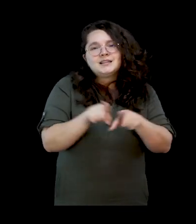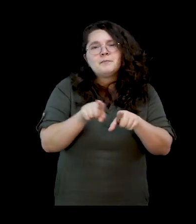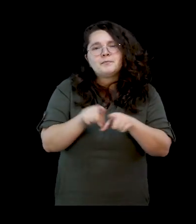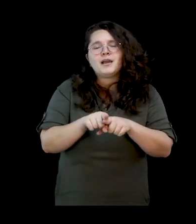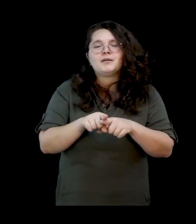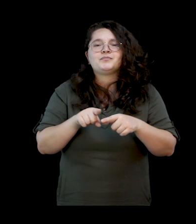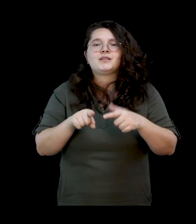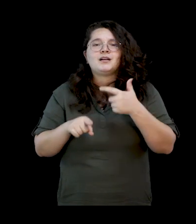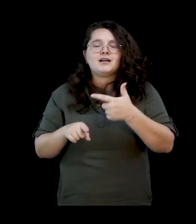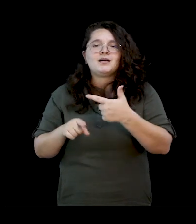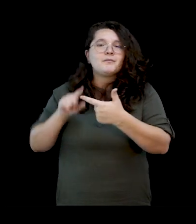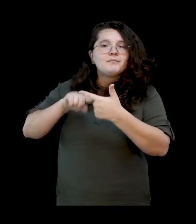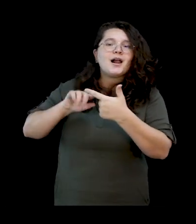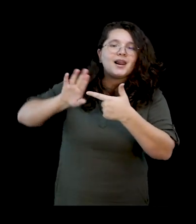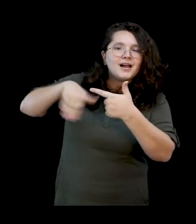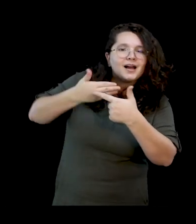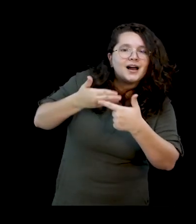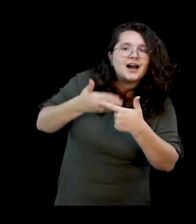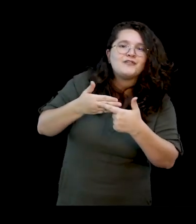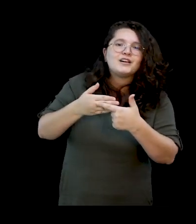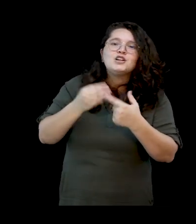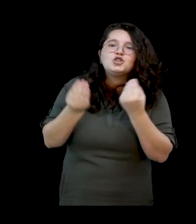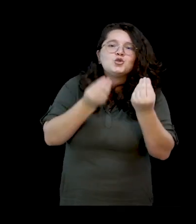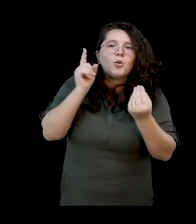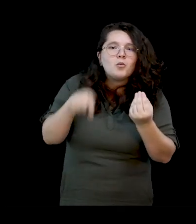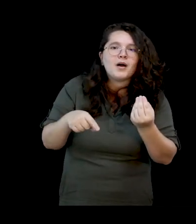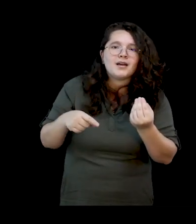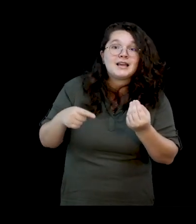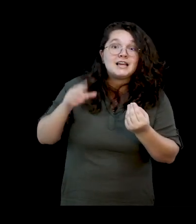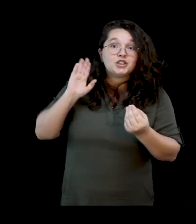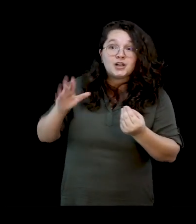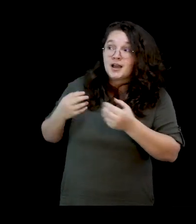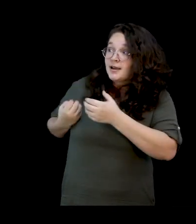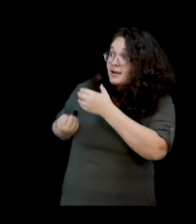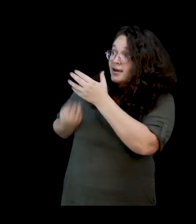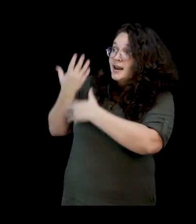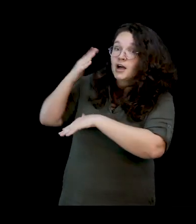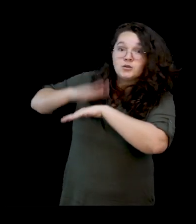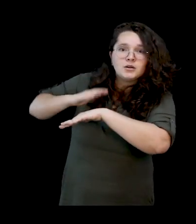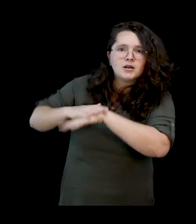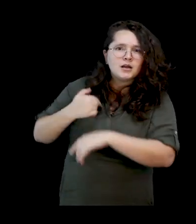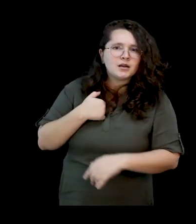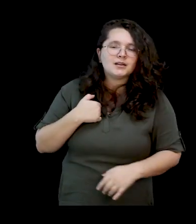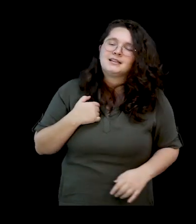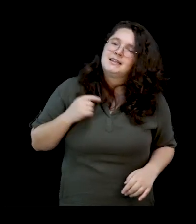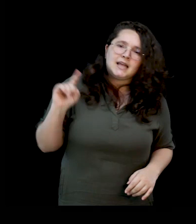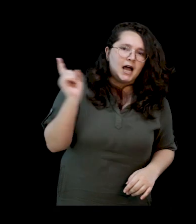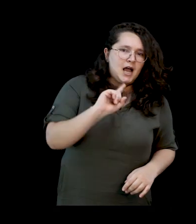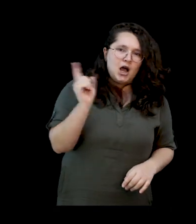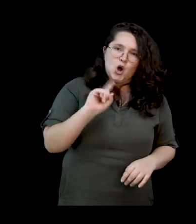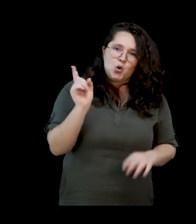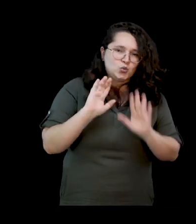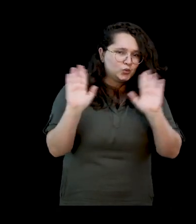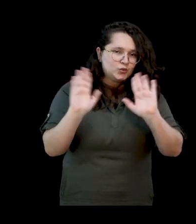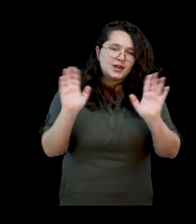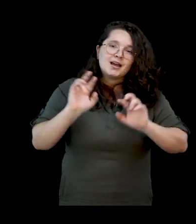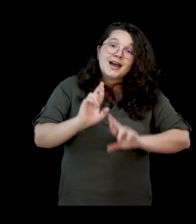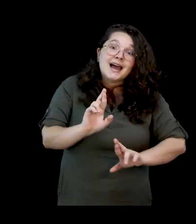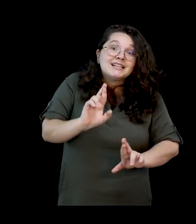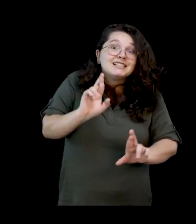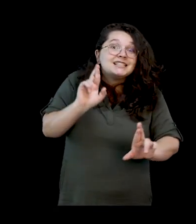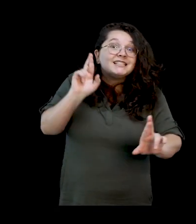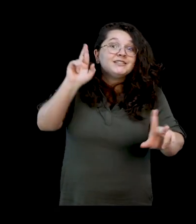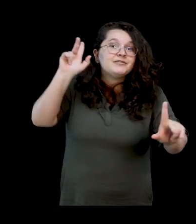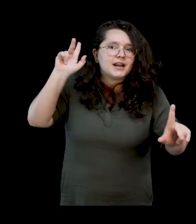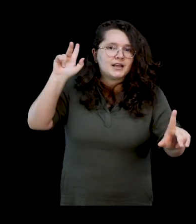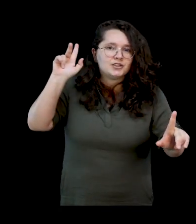seu sentido até etimológico, da tragédia como algo que foi criado por nós. Não, não etimológico, porque, enfim,